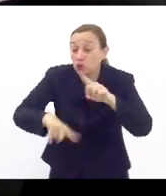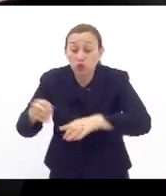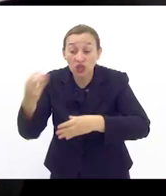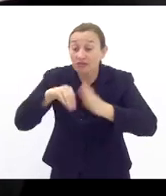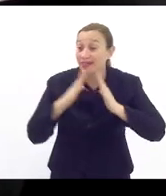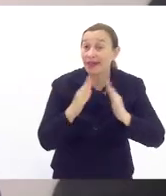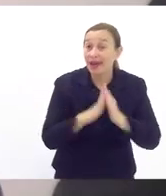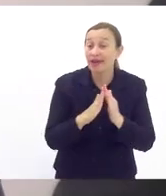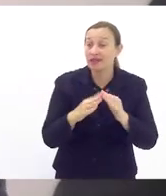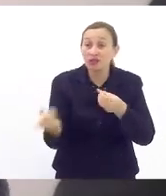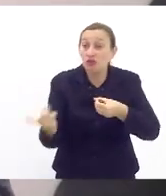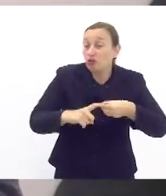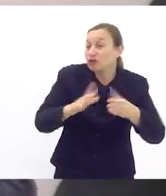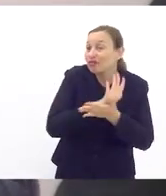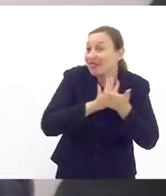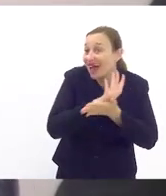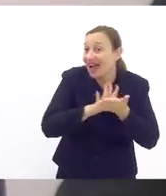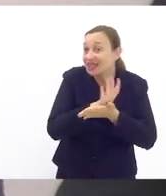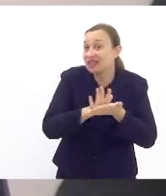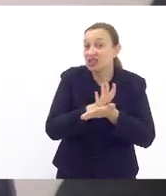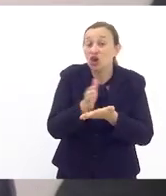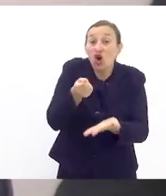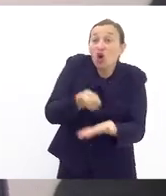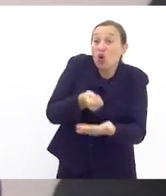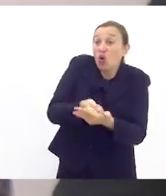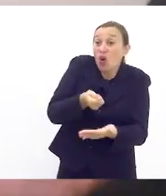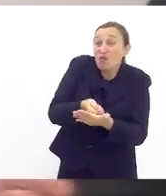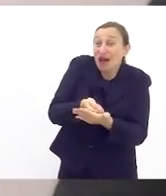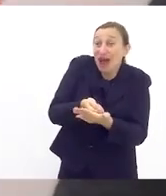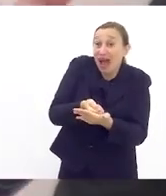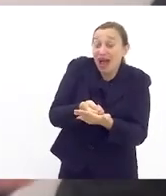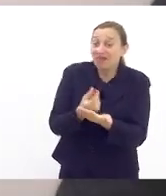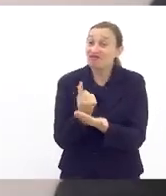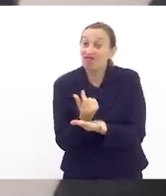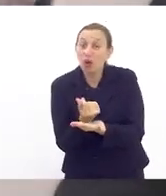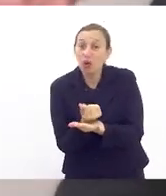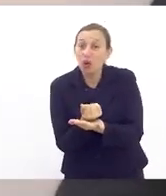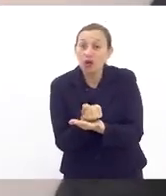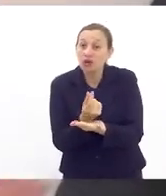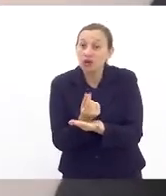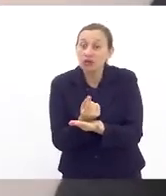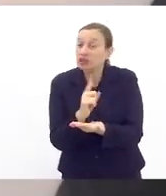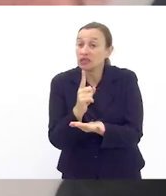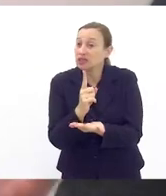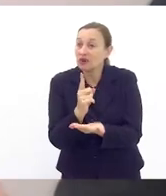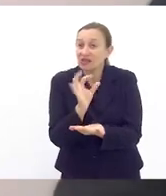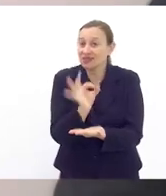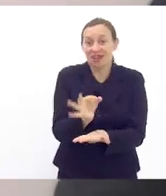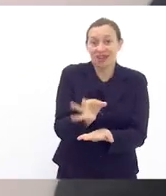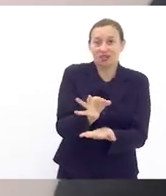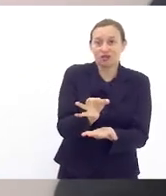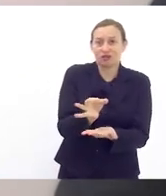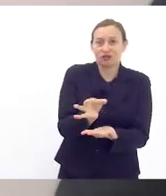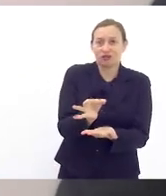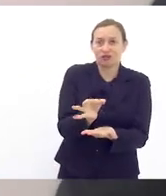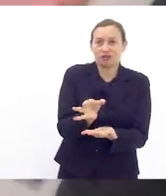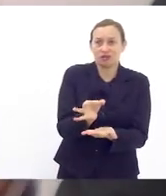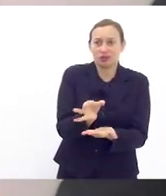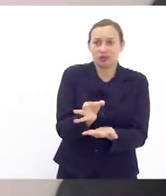ressarcimento cobranças indevidas só vocês entende aquele que vocês cobram mudam para o mês seguinte